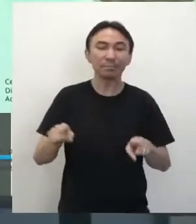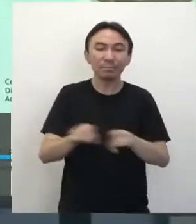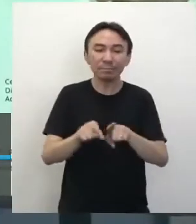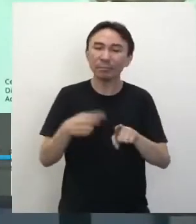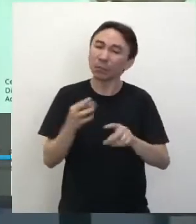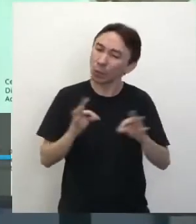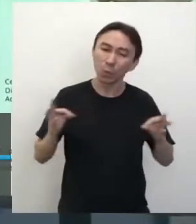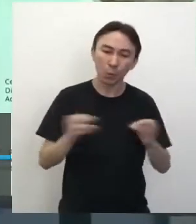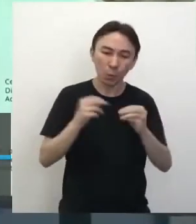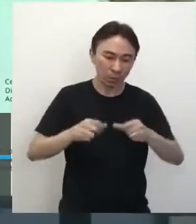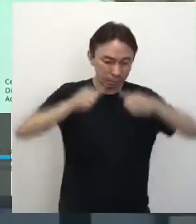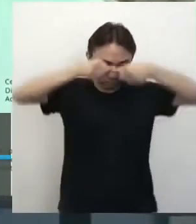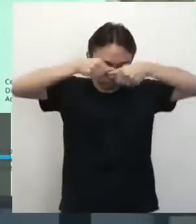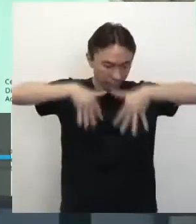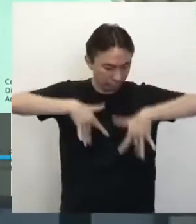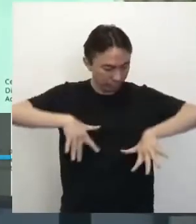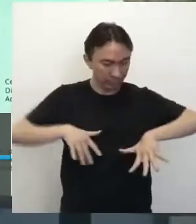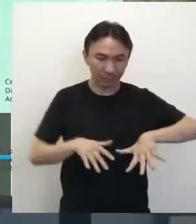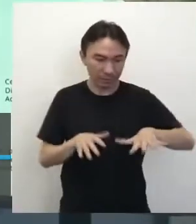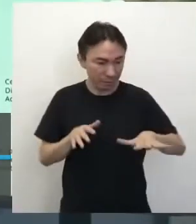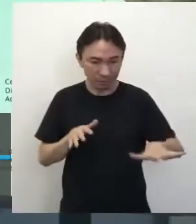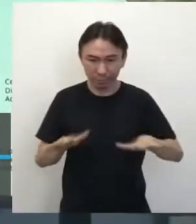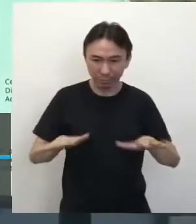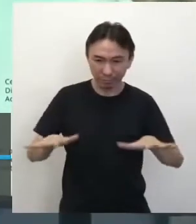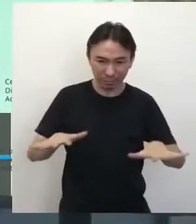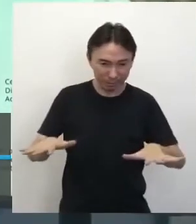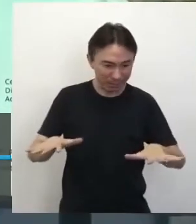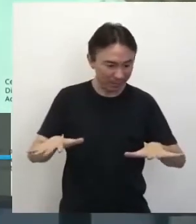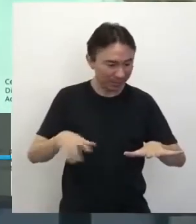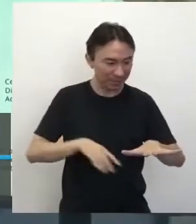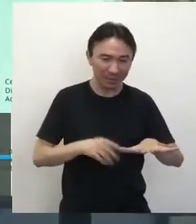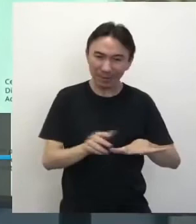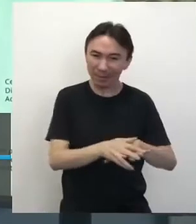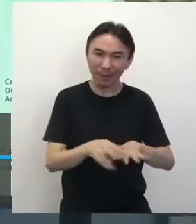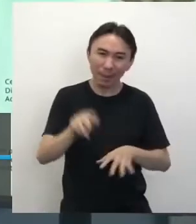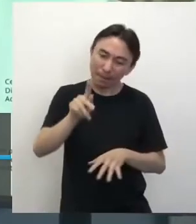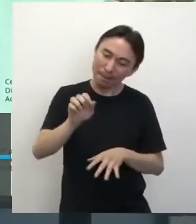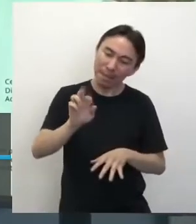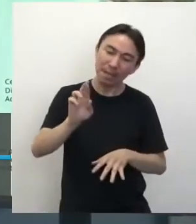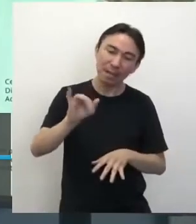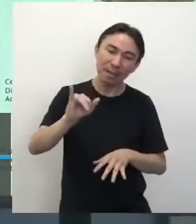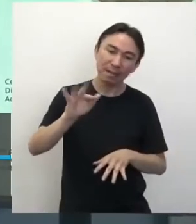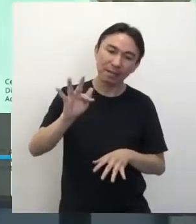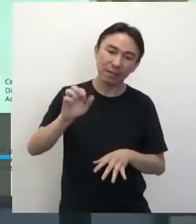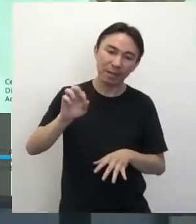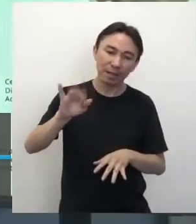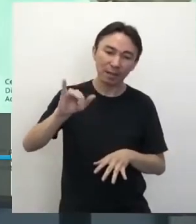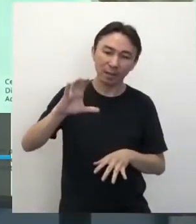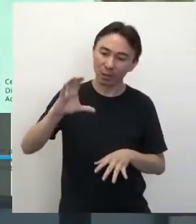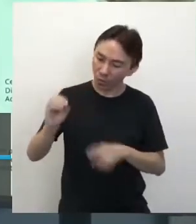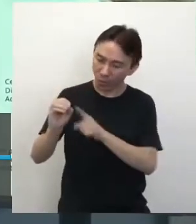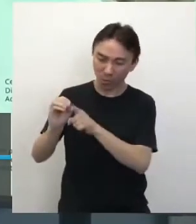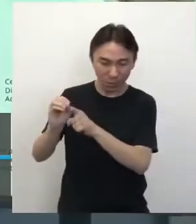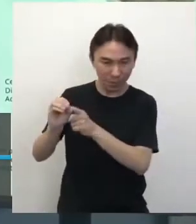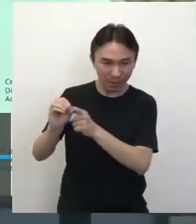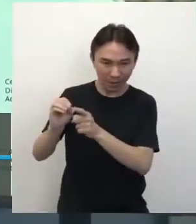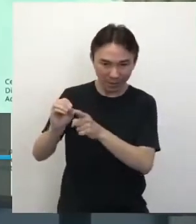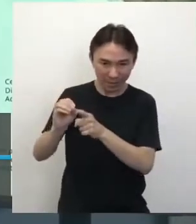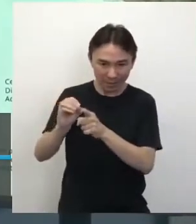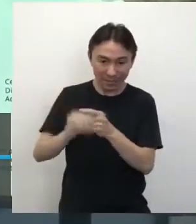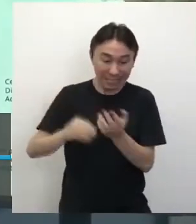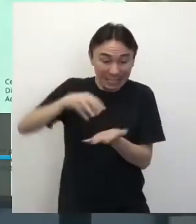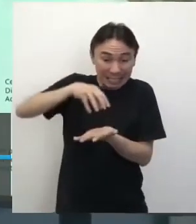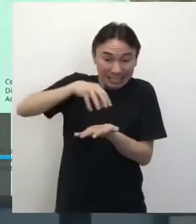Professor, o que significa periférico? Não quer dizer que é pobre? Não, né? Periférico quer dizer que mora longe do centro, tá bom? Que